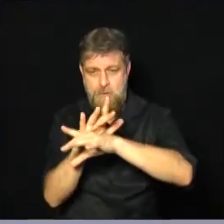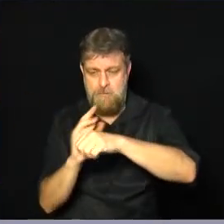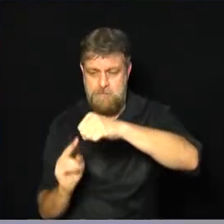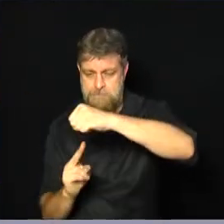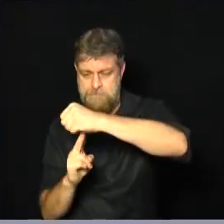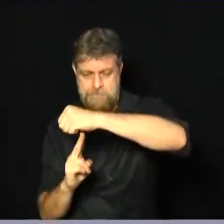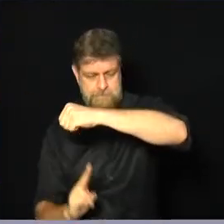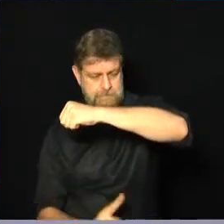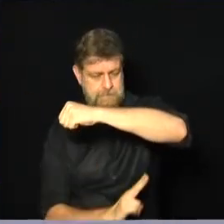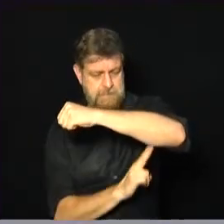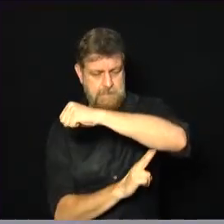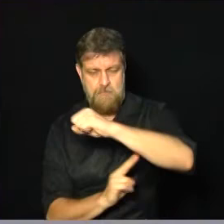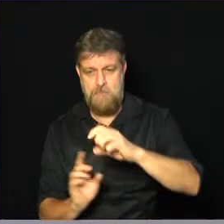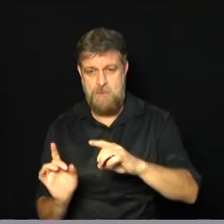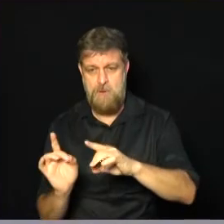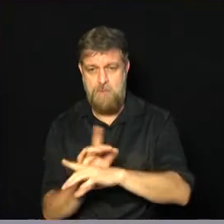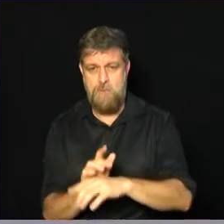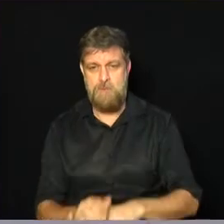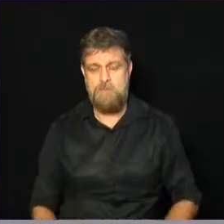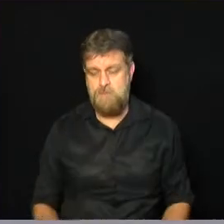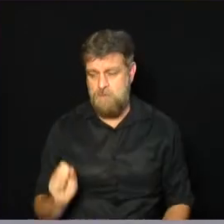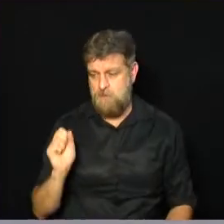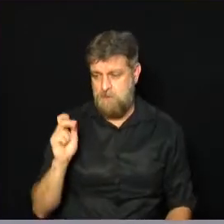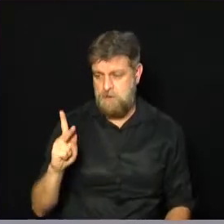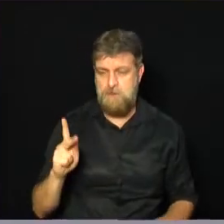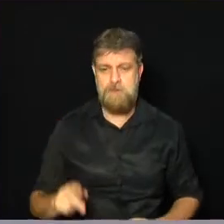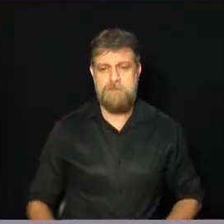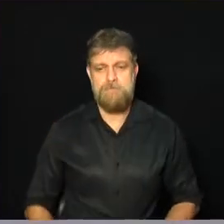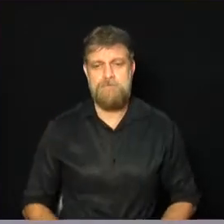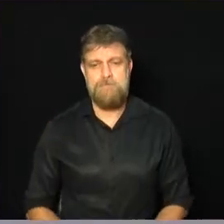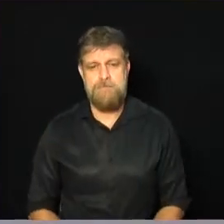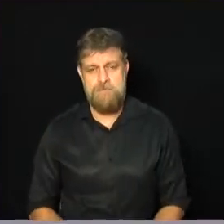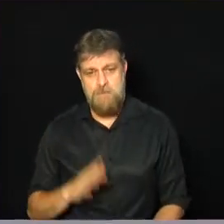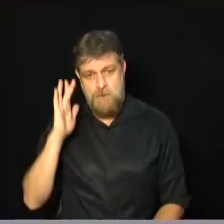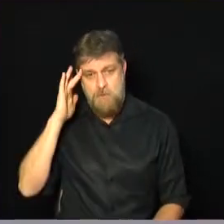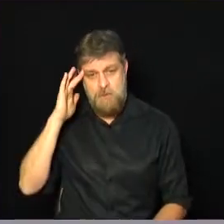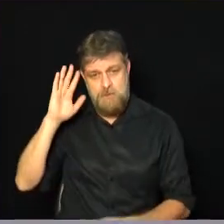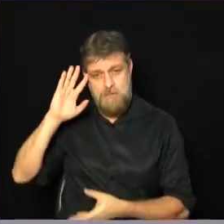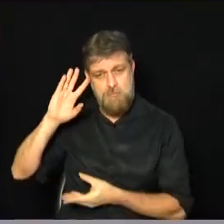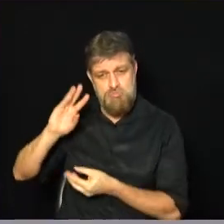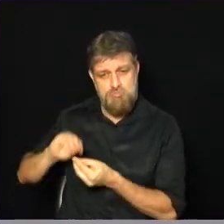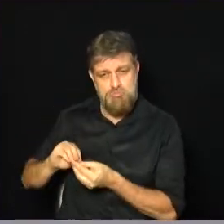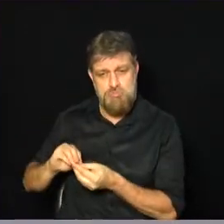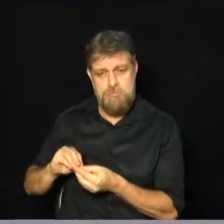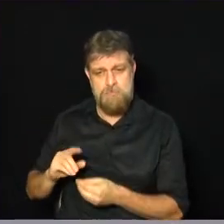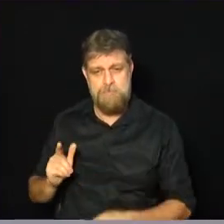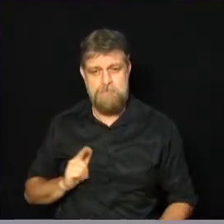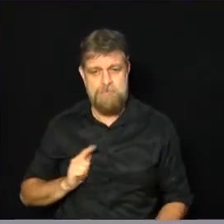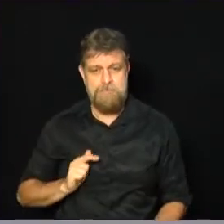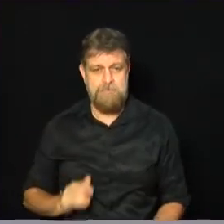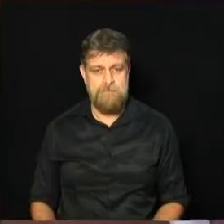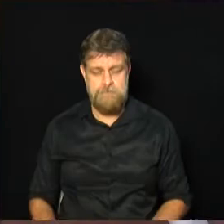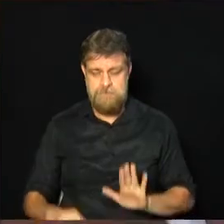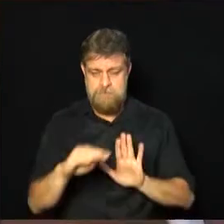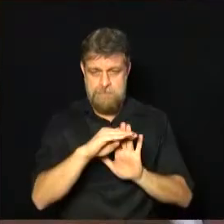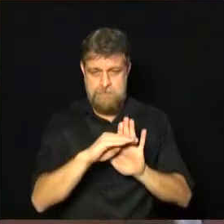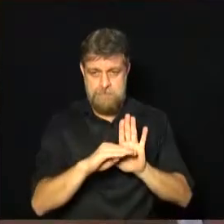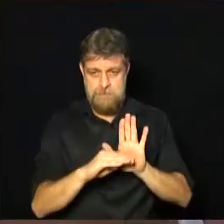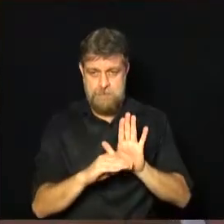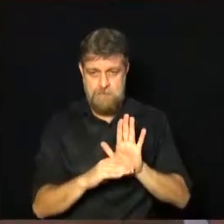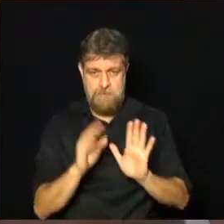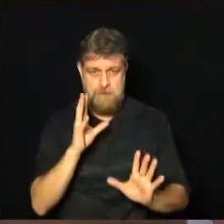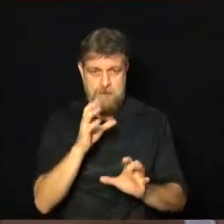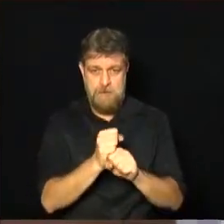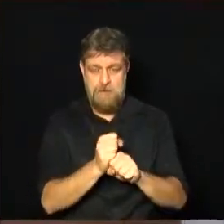forem concluídas. Ok? Então, acho que é isso. Em linhas gerais, esse é o